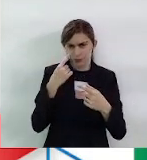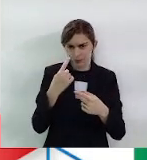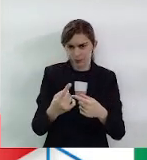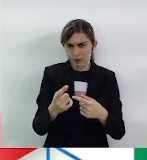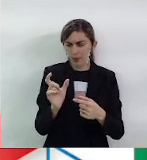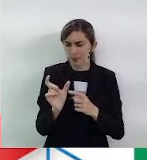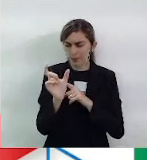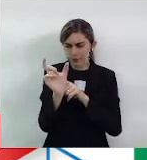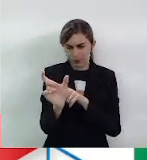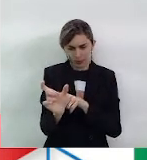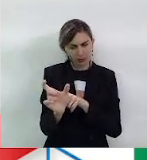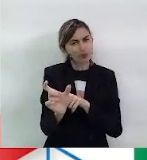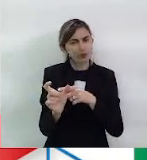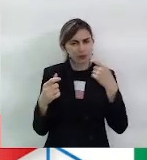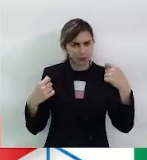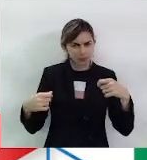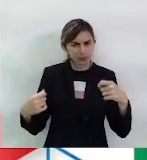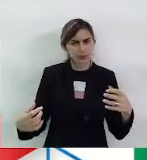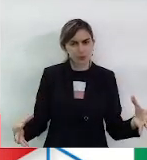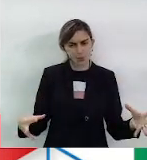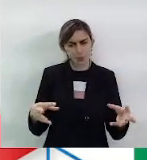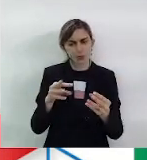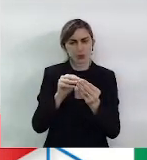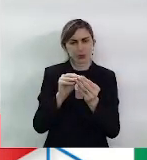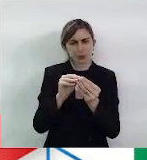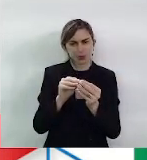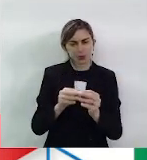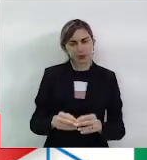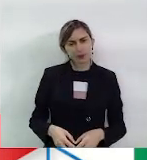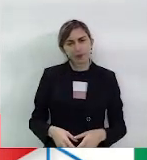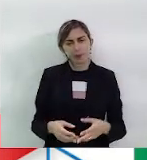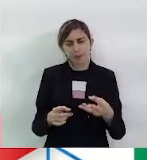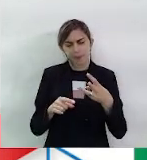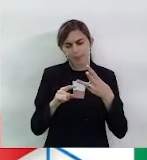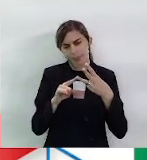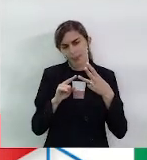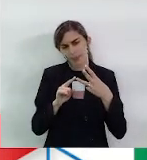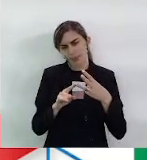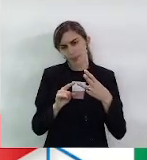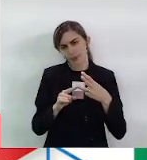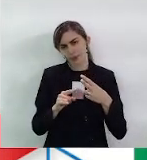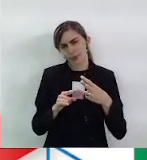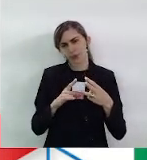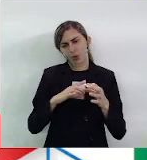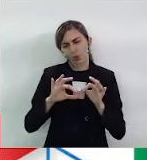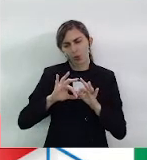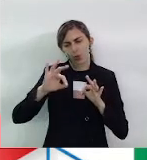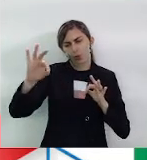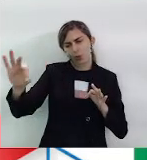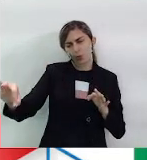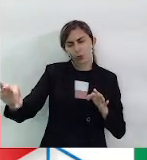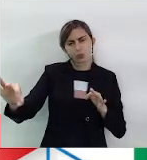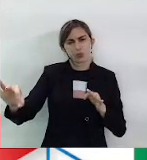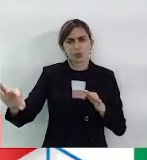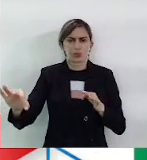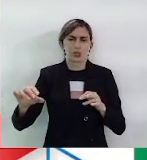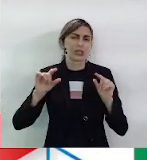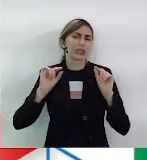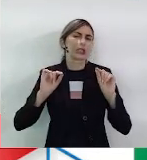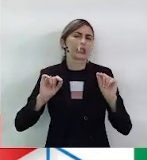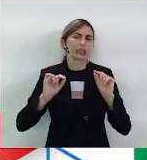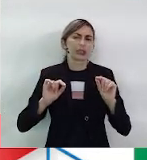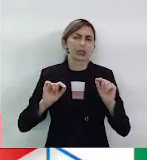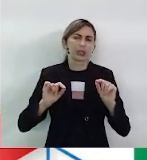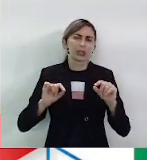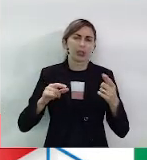como a palavra necessita de um complemento? No último caso é longe. Longe de quê?